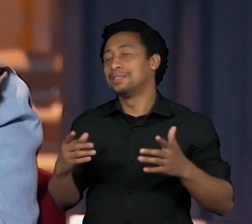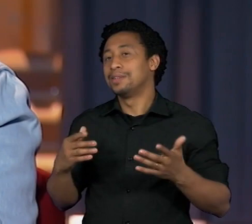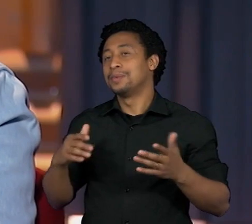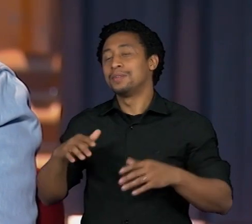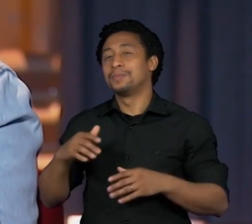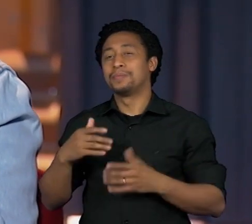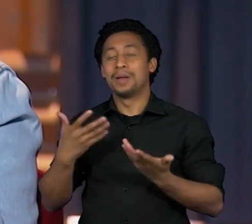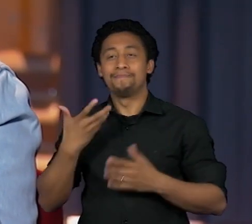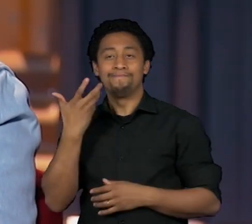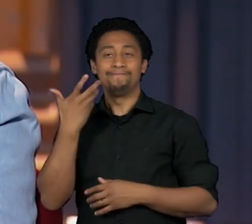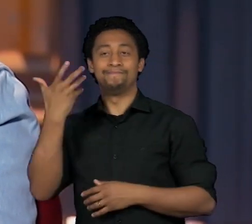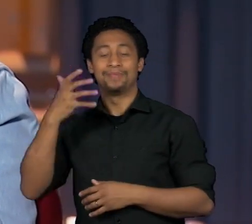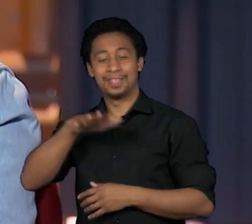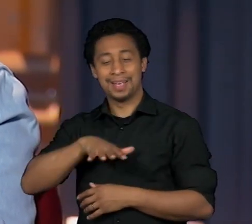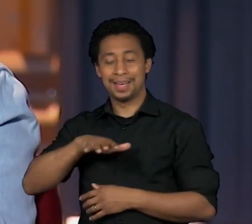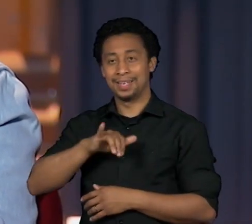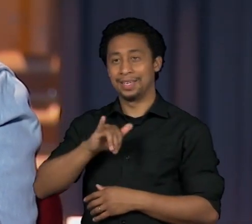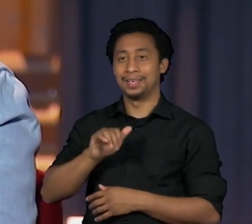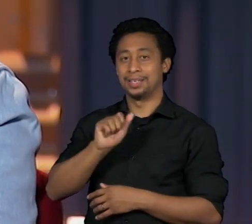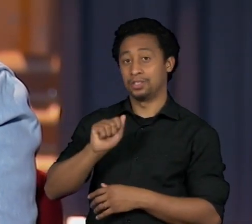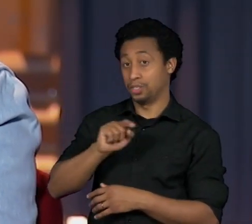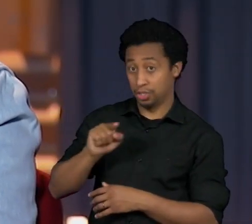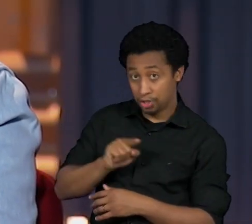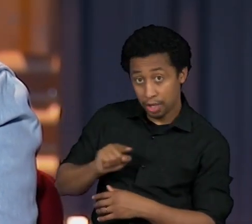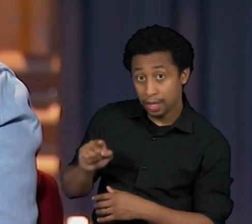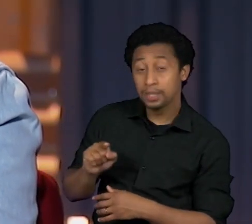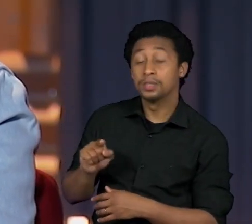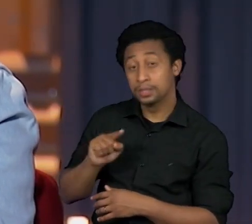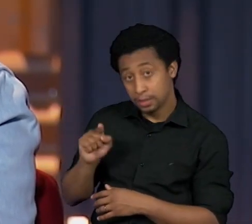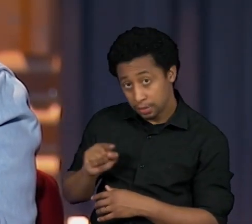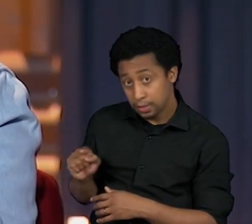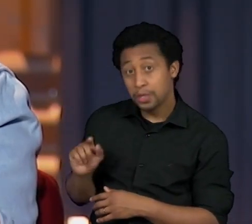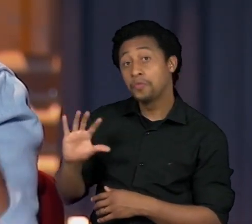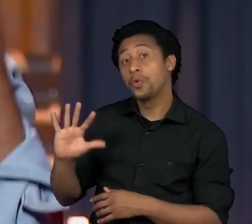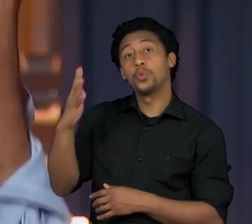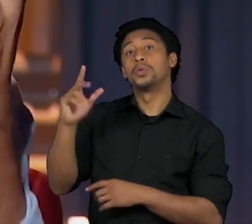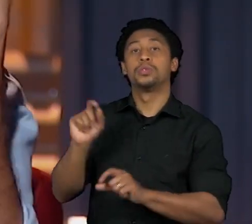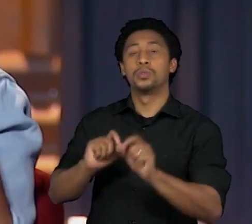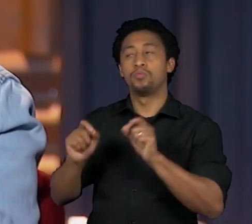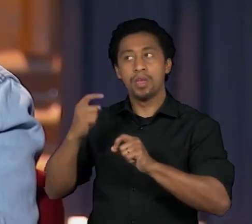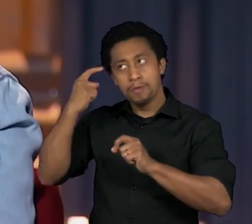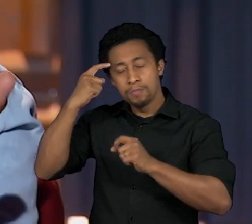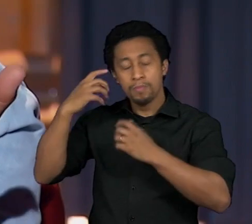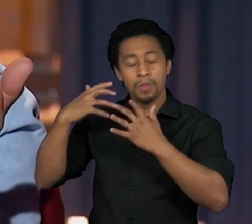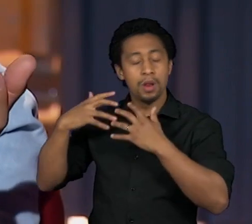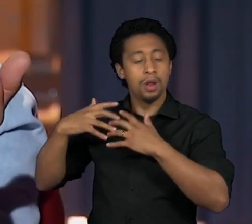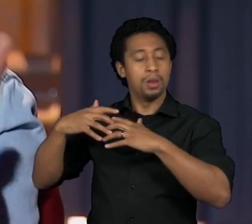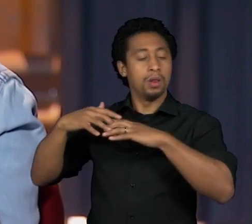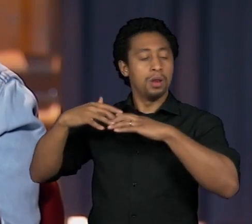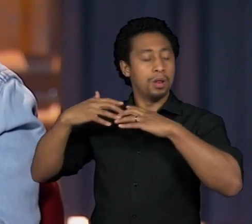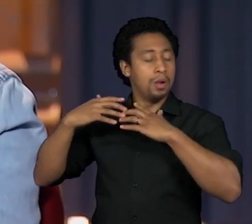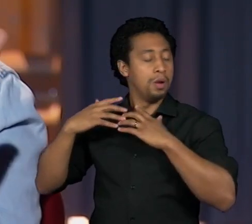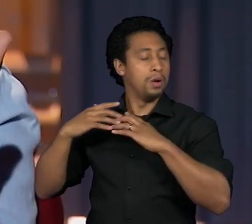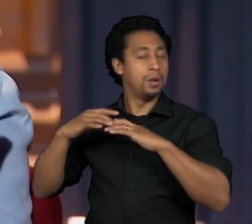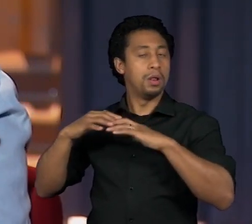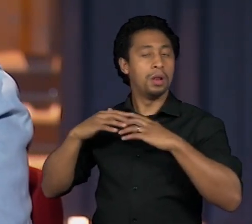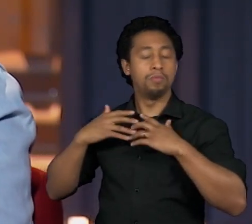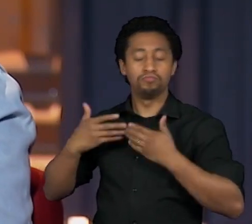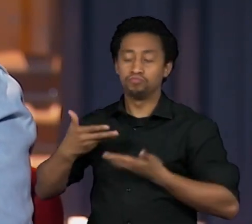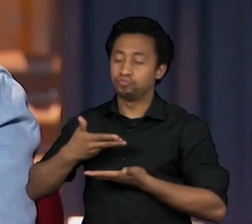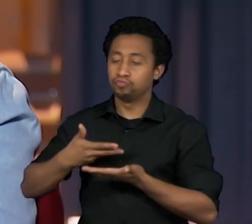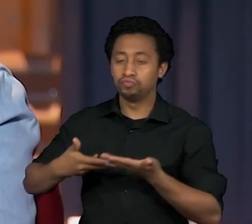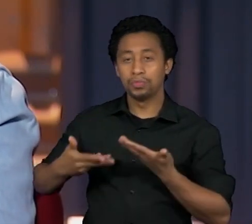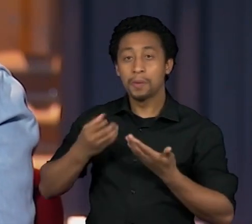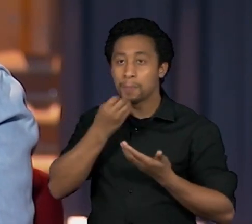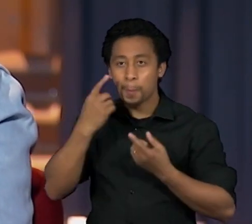jazz, por exemplo, o que vai acontecer é que as conexões entre os pensamentos vão ficar mais fluidas. Então, é muito bom para o improviso, é